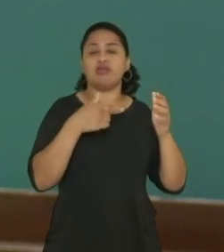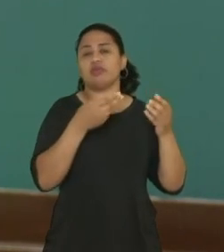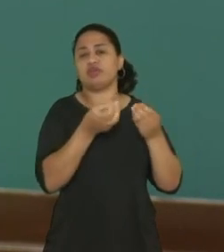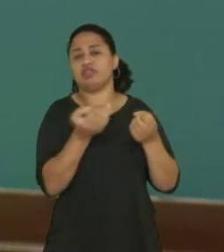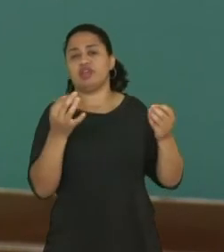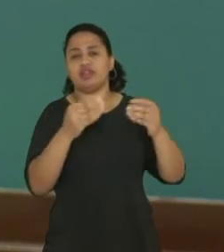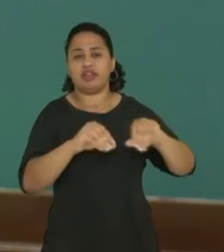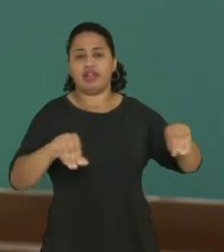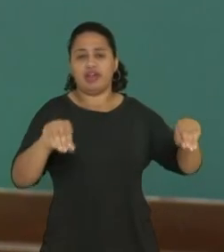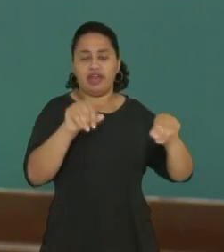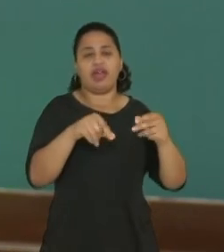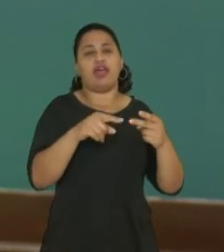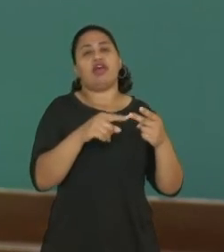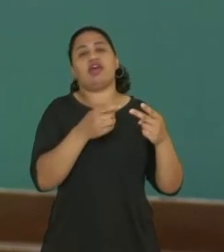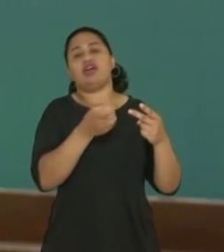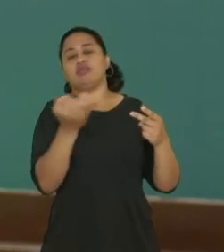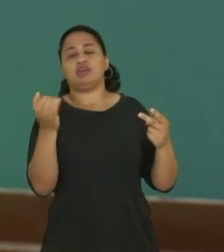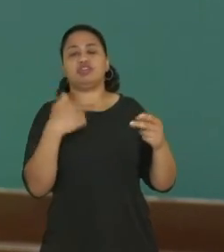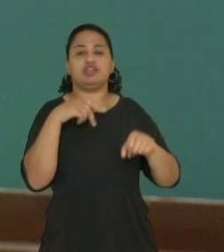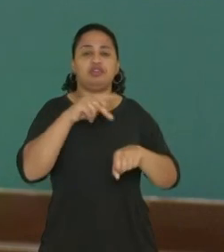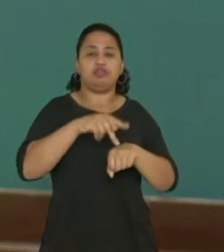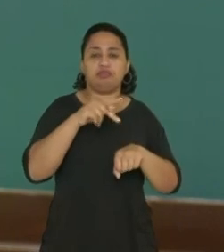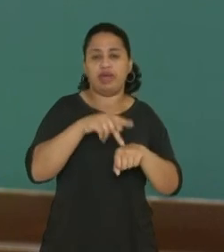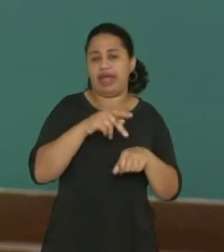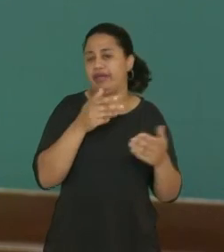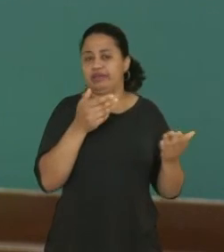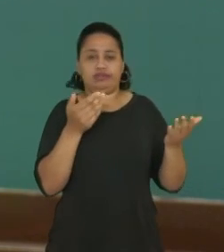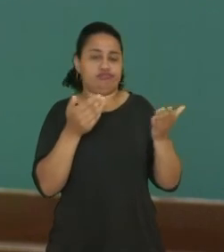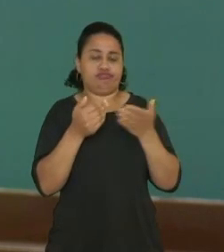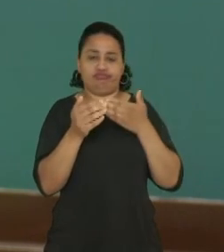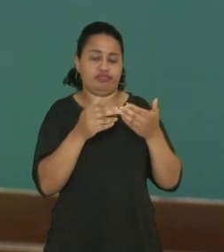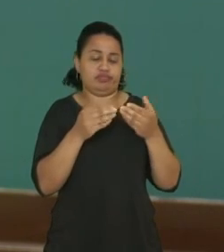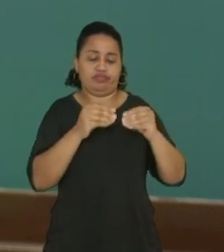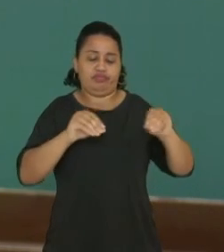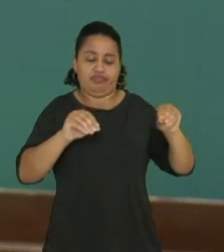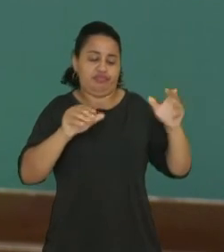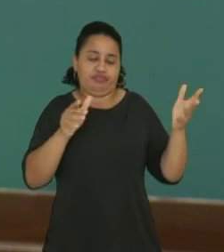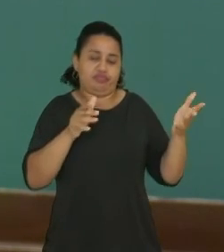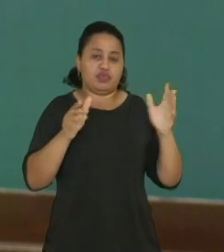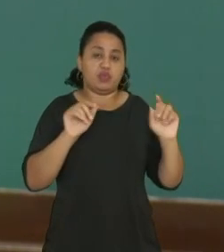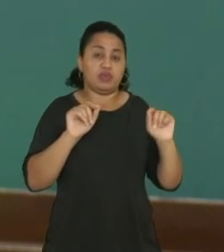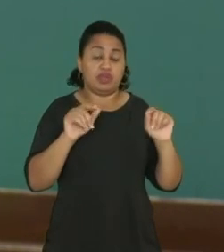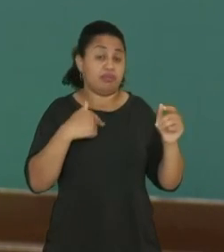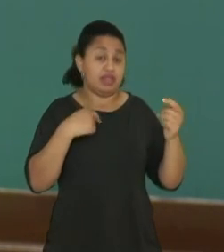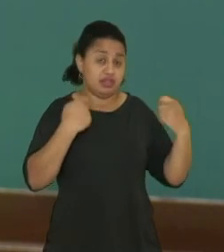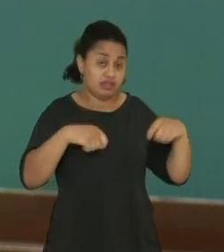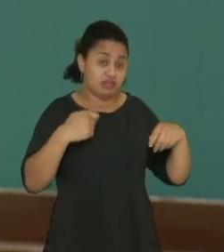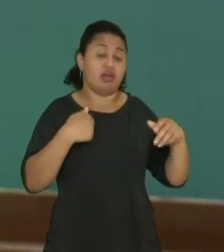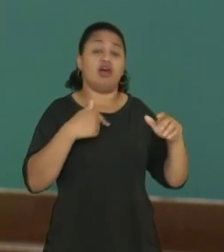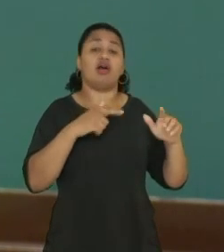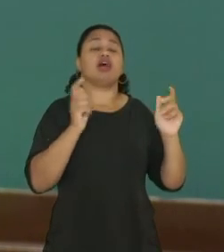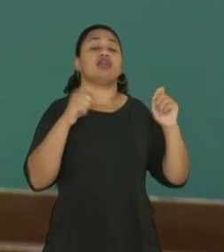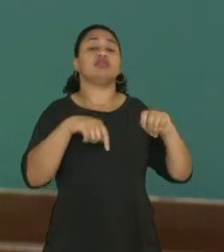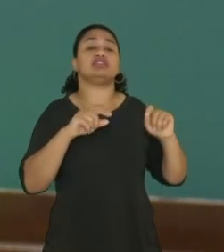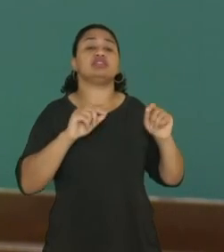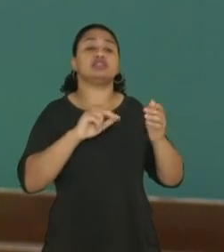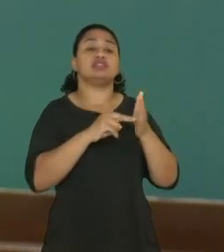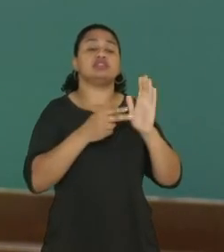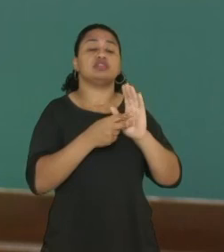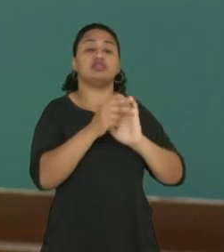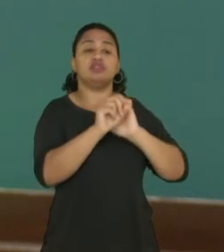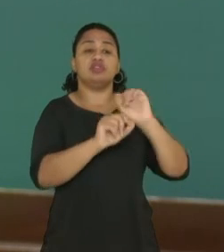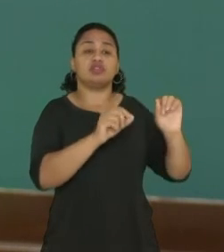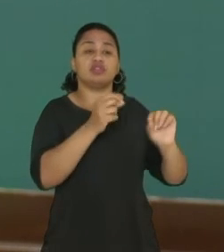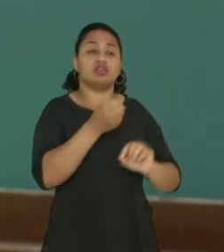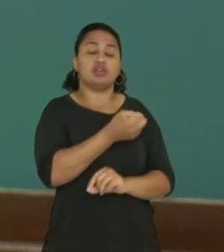areia, ele vai transportar uma quantidade de pedra, enfim, né? Ou terra, tá? O que é a capacidade? É a